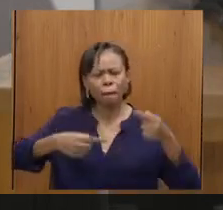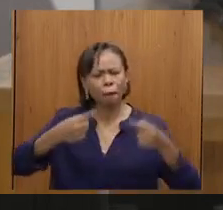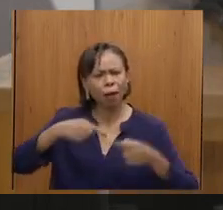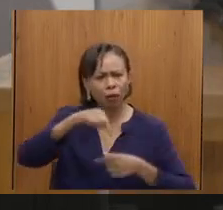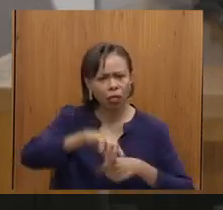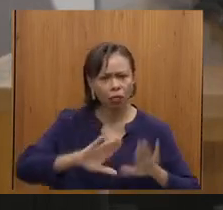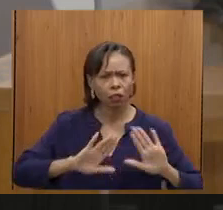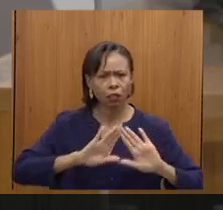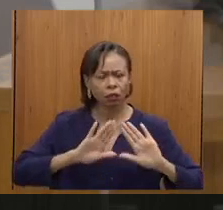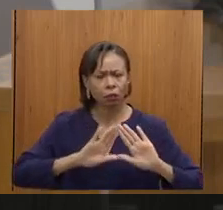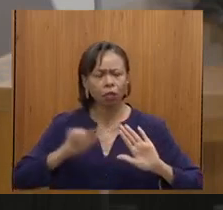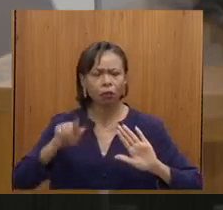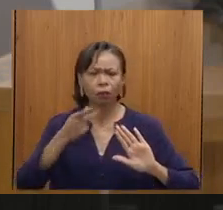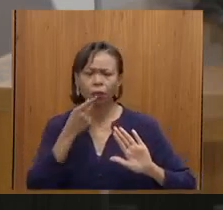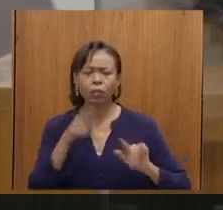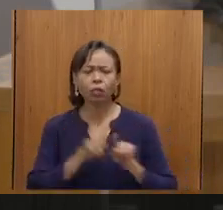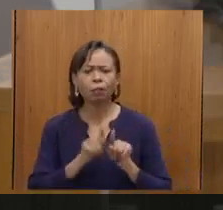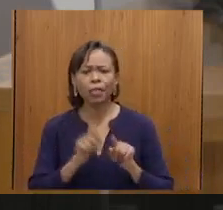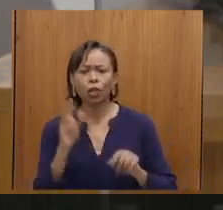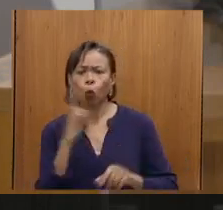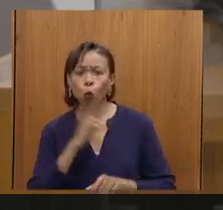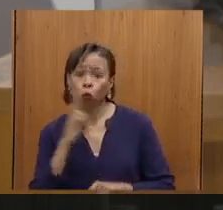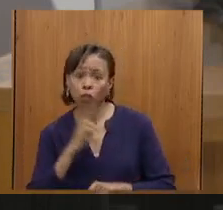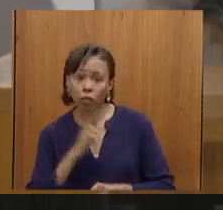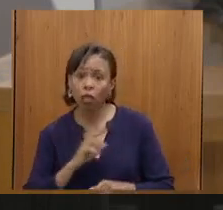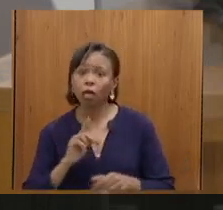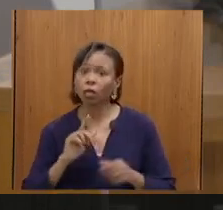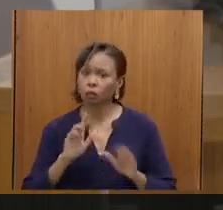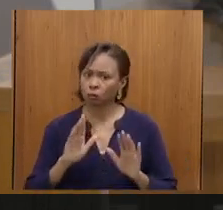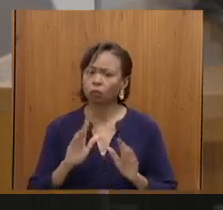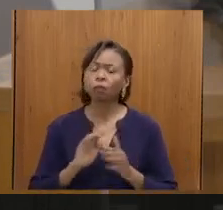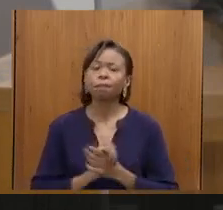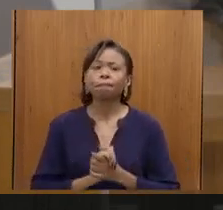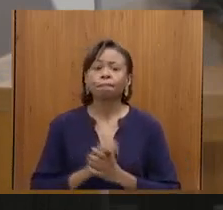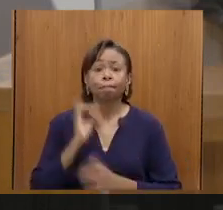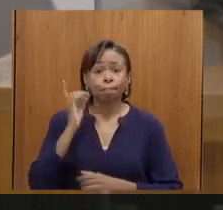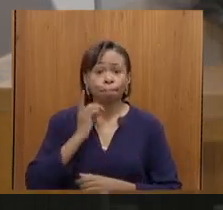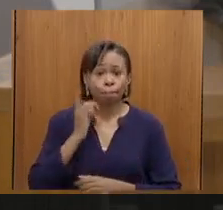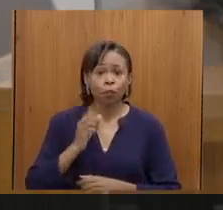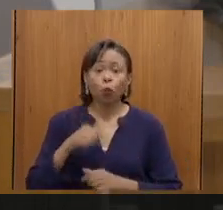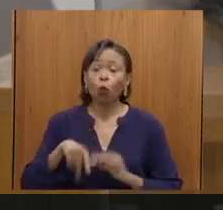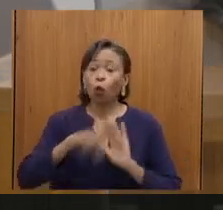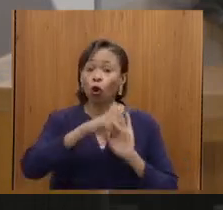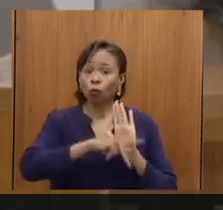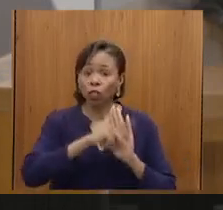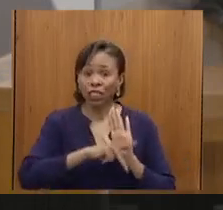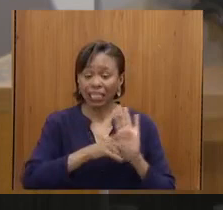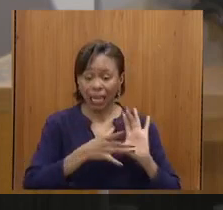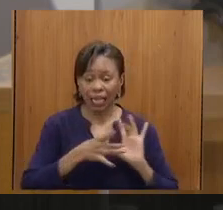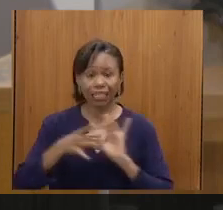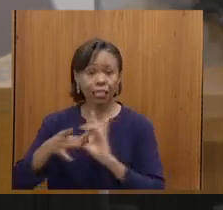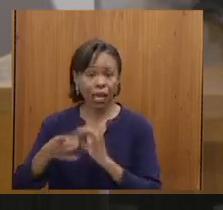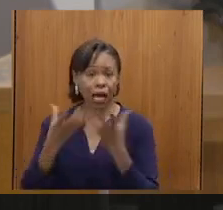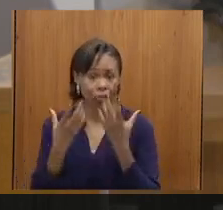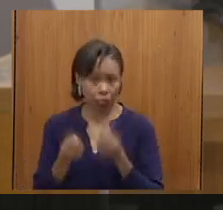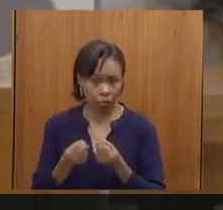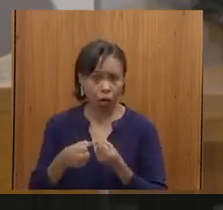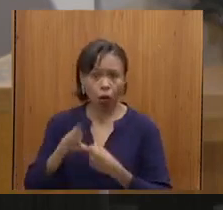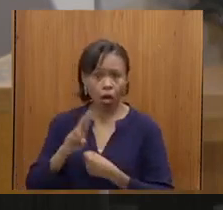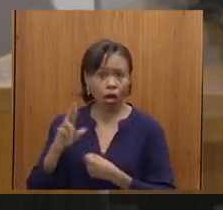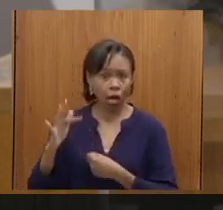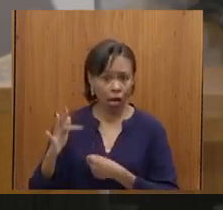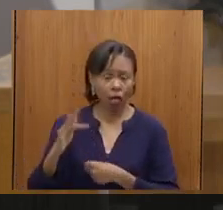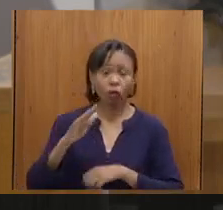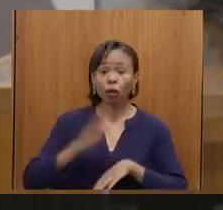ponderou um pouco sobre a questão da urgência. Deputado, o projeto de adesão ao regime de recuperação fiscal está pautado pelo